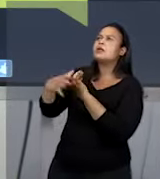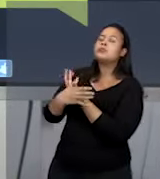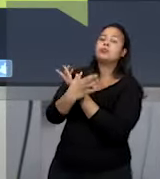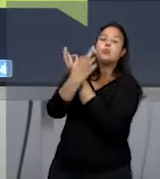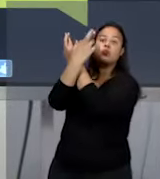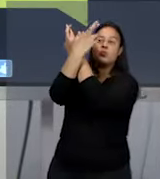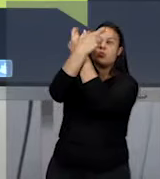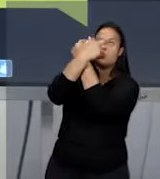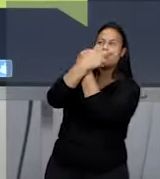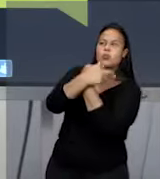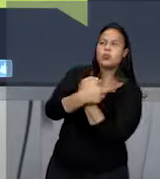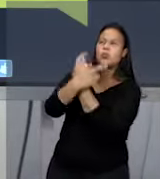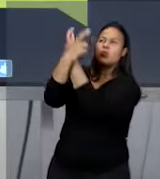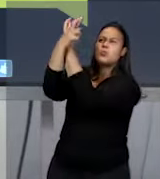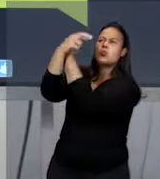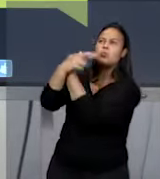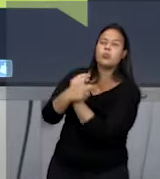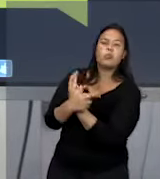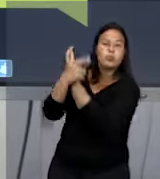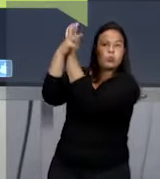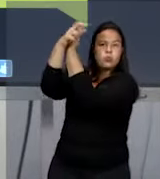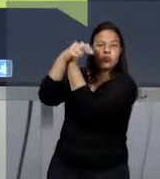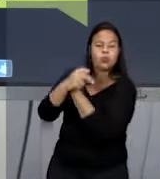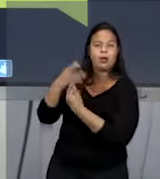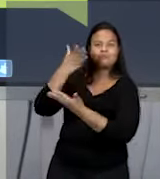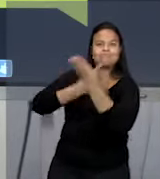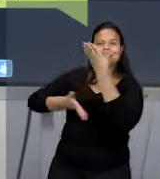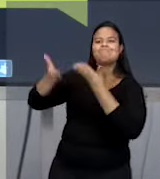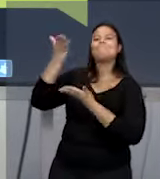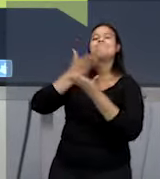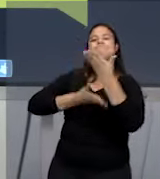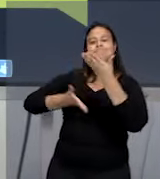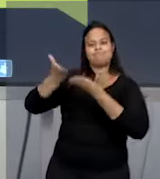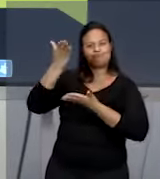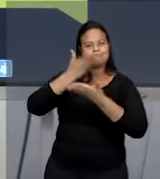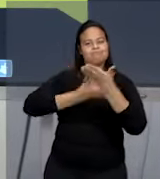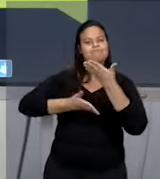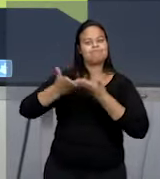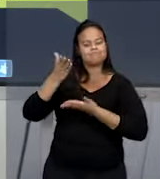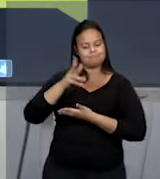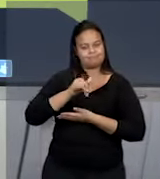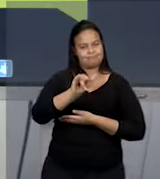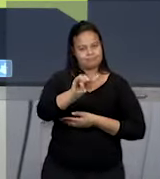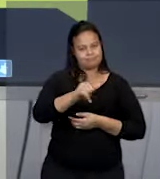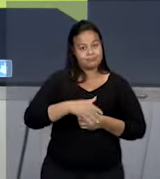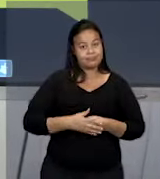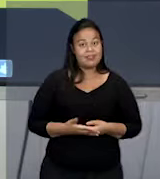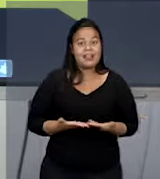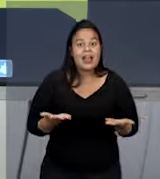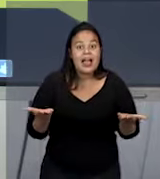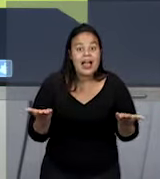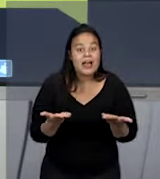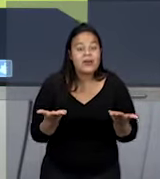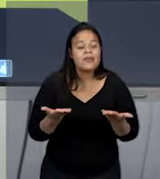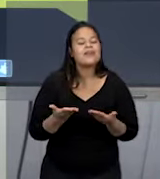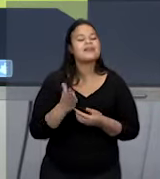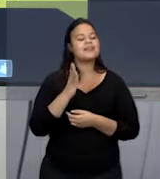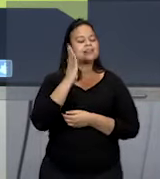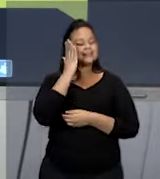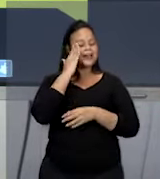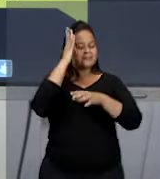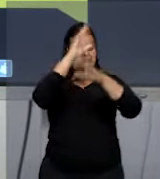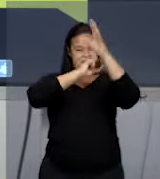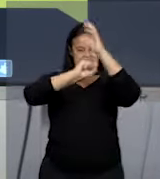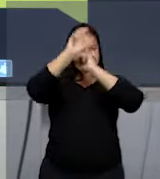recebe do seu aparelho e o seu aparelho recebe de volta do satélite. Agora que você já